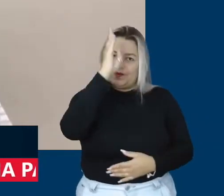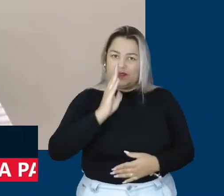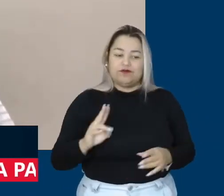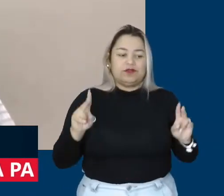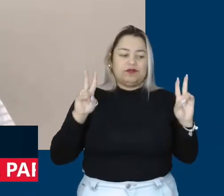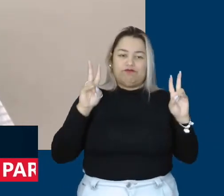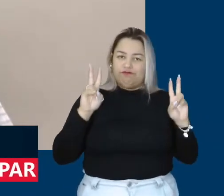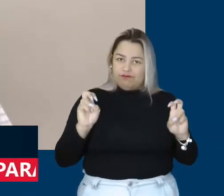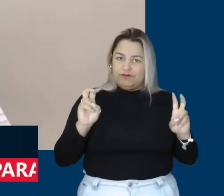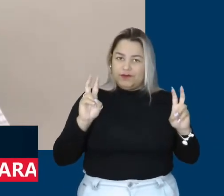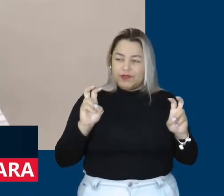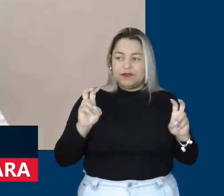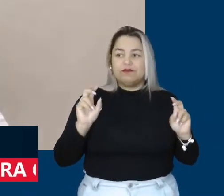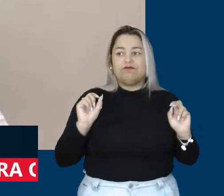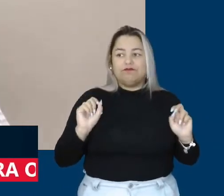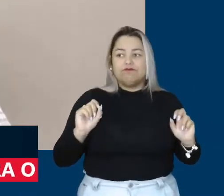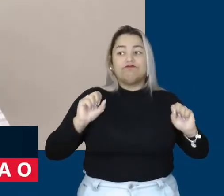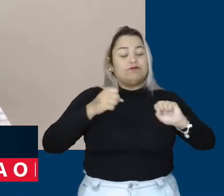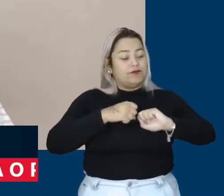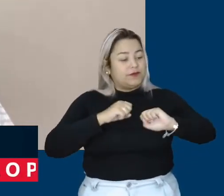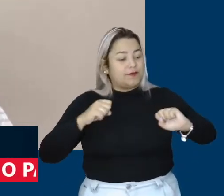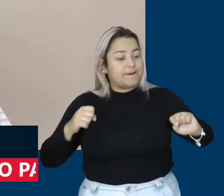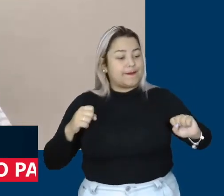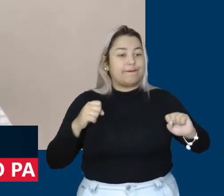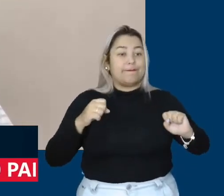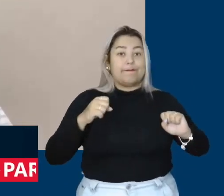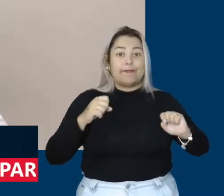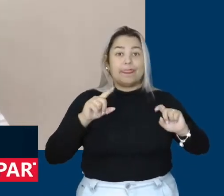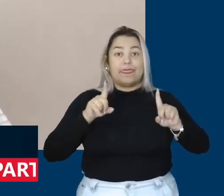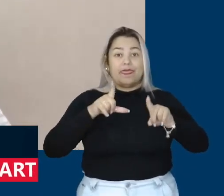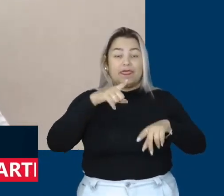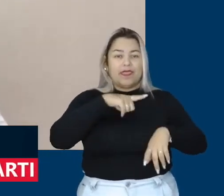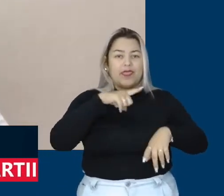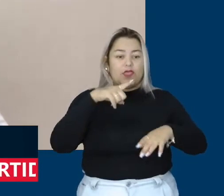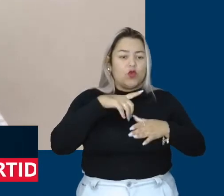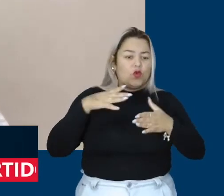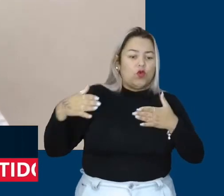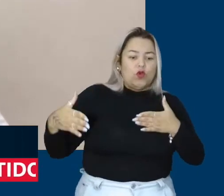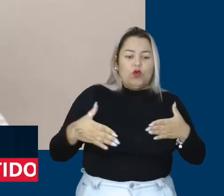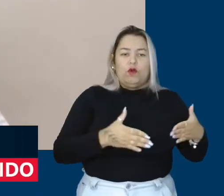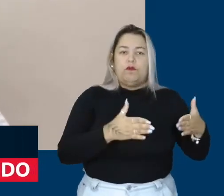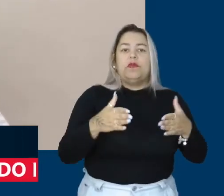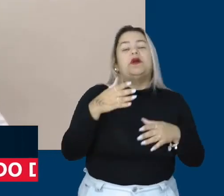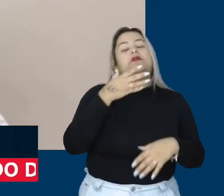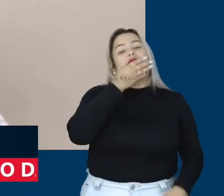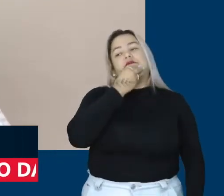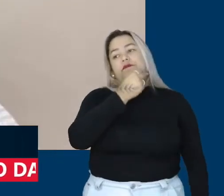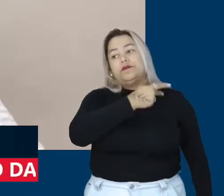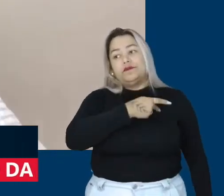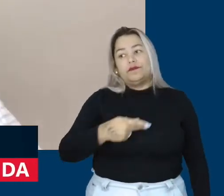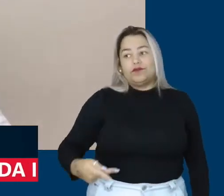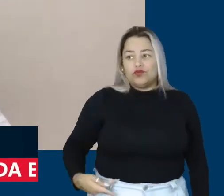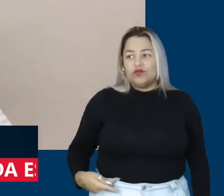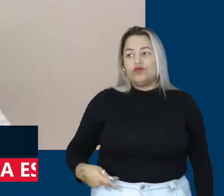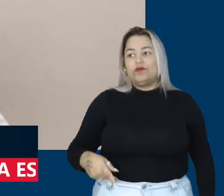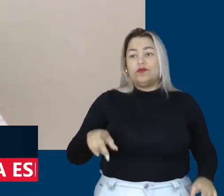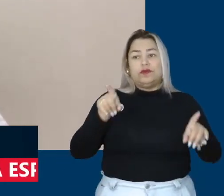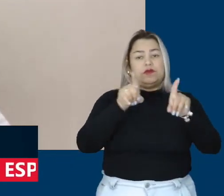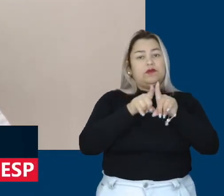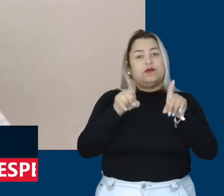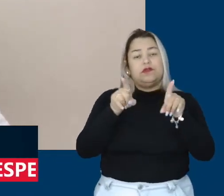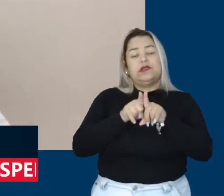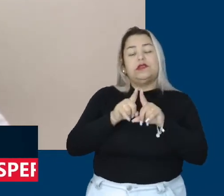temática. E temos um potencial grande, né, porque temos um caminho, digamos assim, definido pelo presidente de colocar como uma